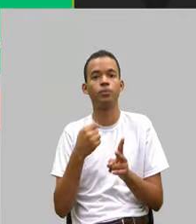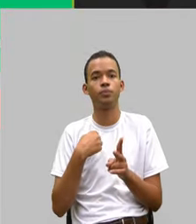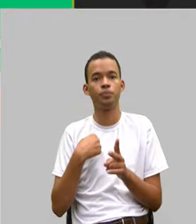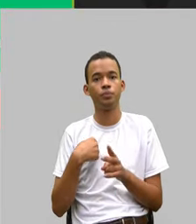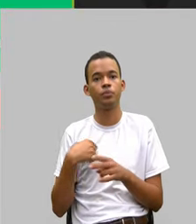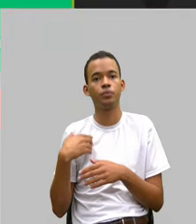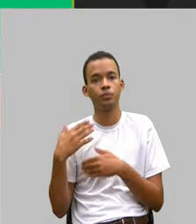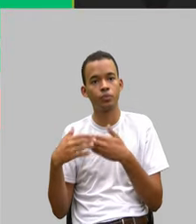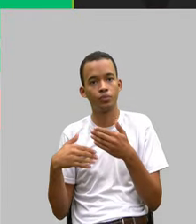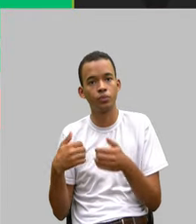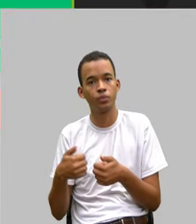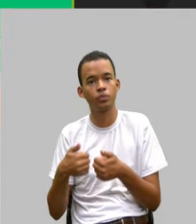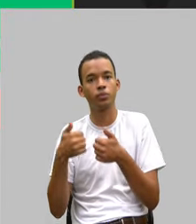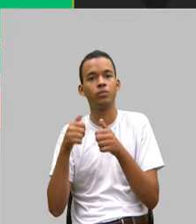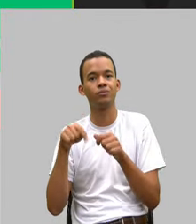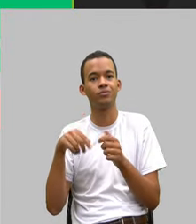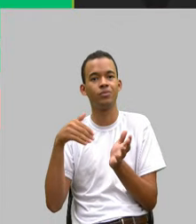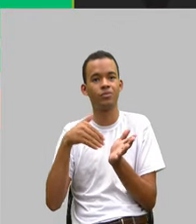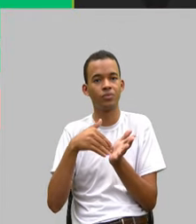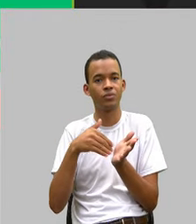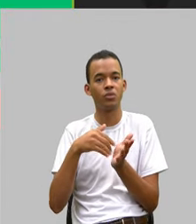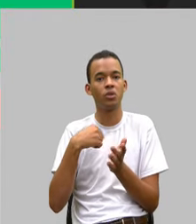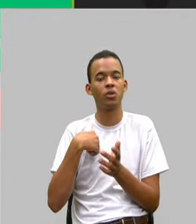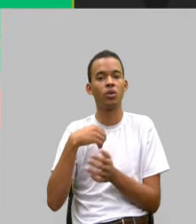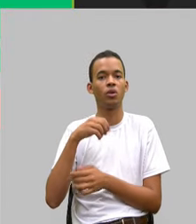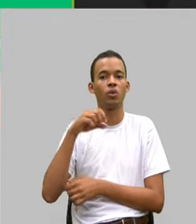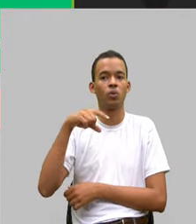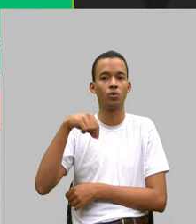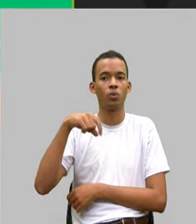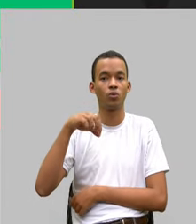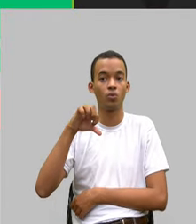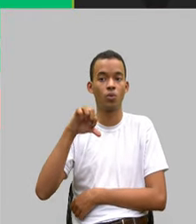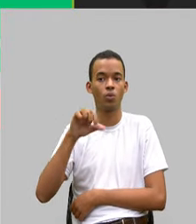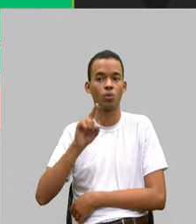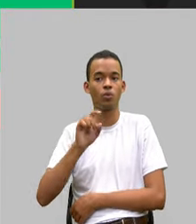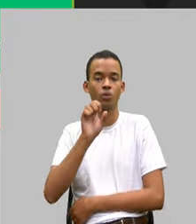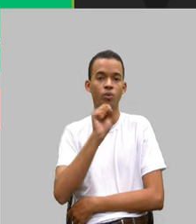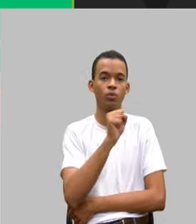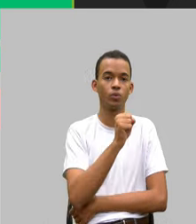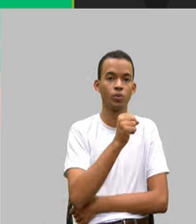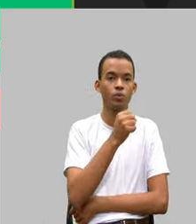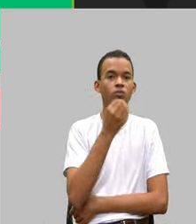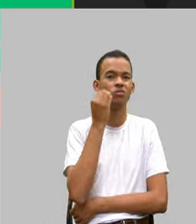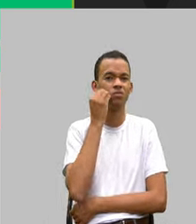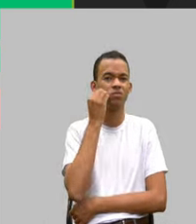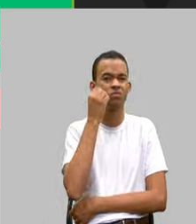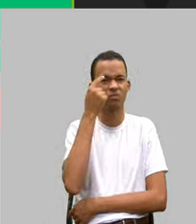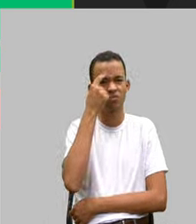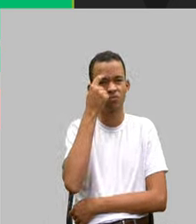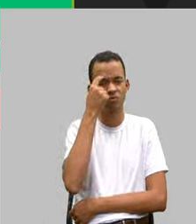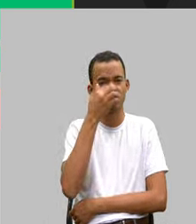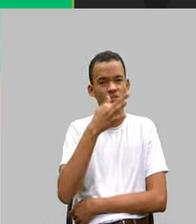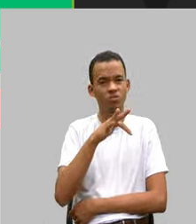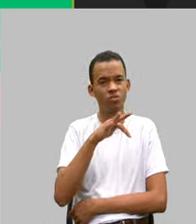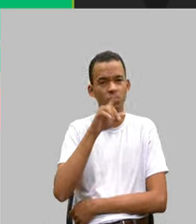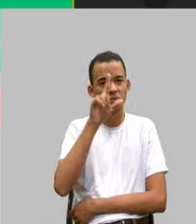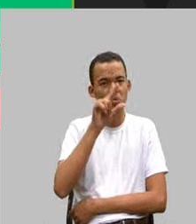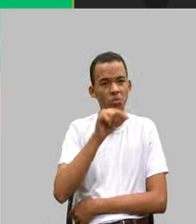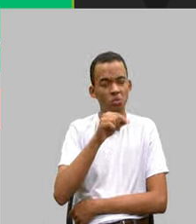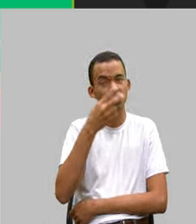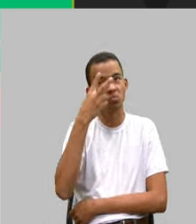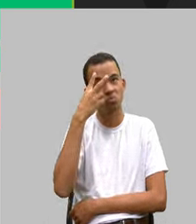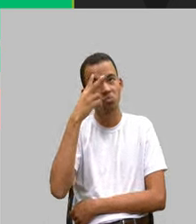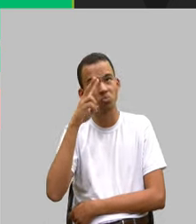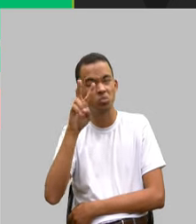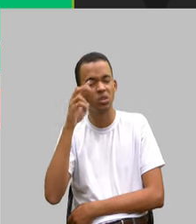baixei para oito gotas por dois motivos tentei diminuir as dores de cabeça que ocorreram A cada dois dias